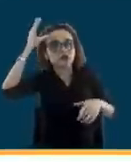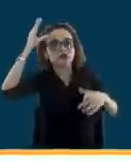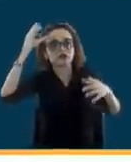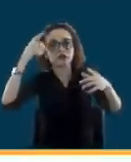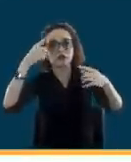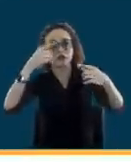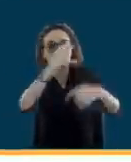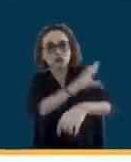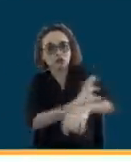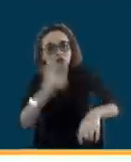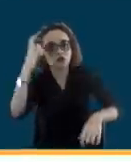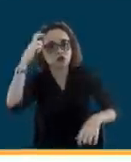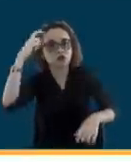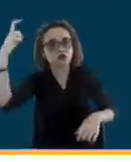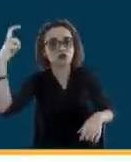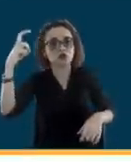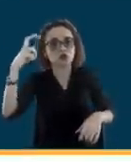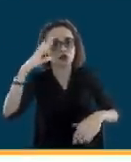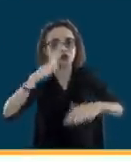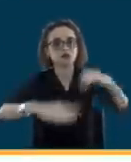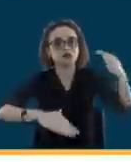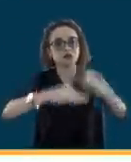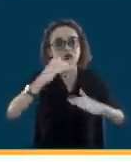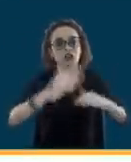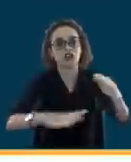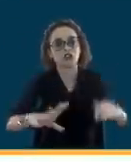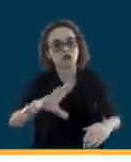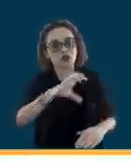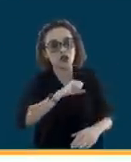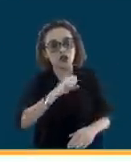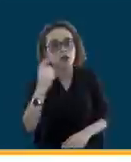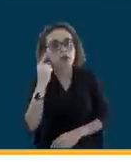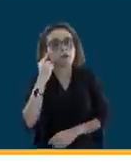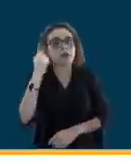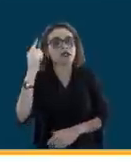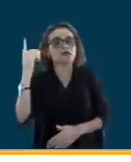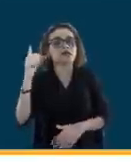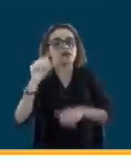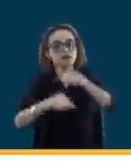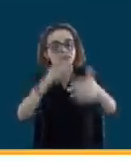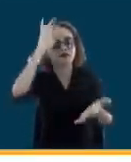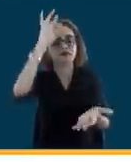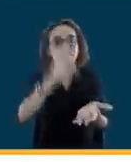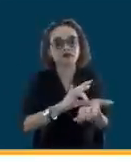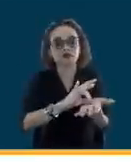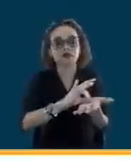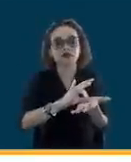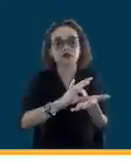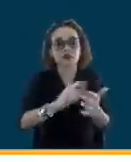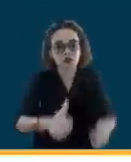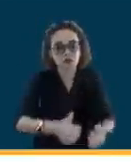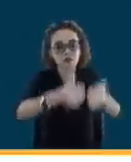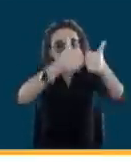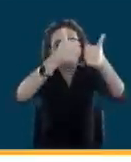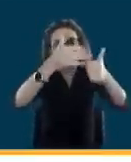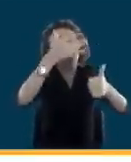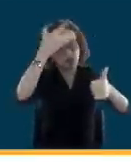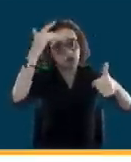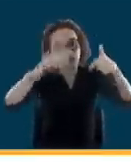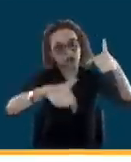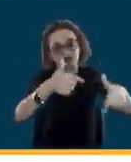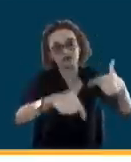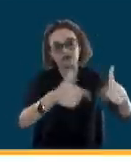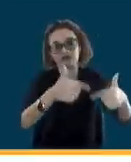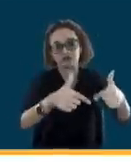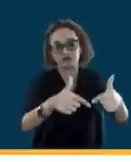em prática com amor, de quem pensa e realiza melhoria na vida do trabalhador.